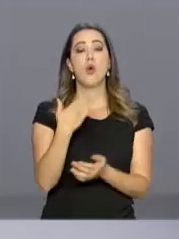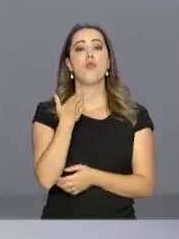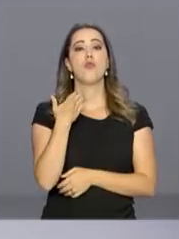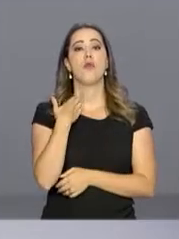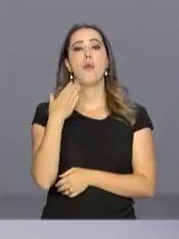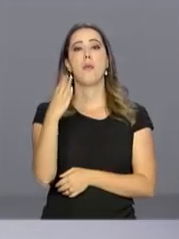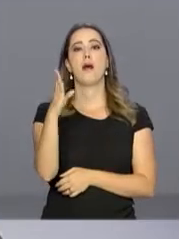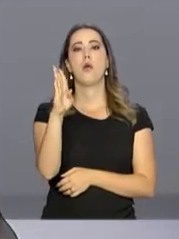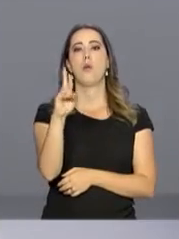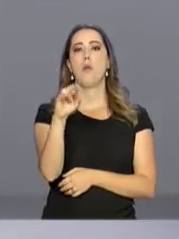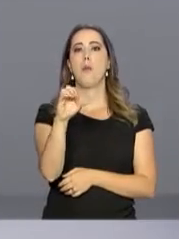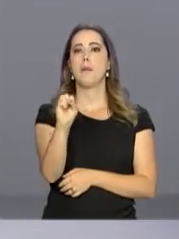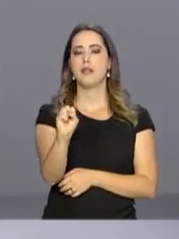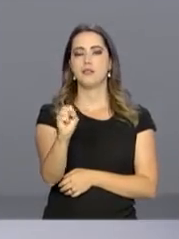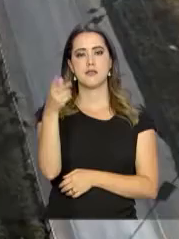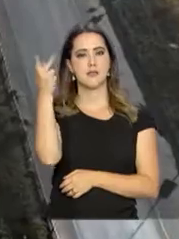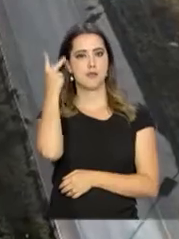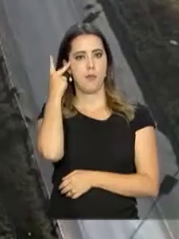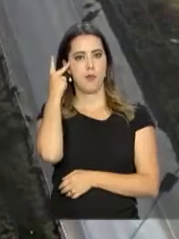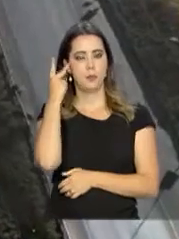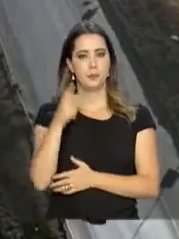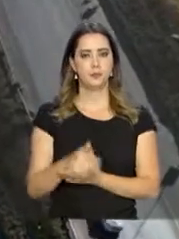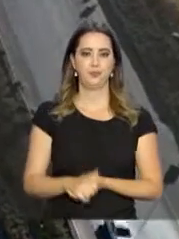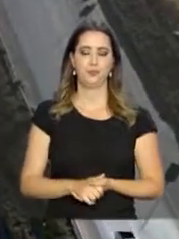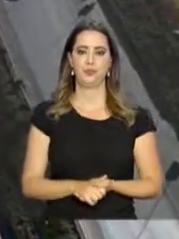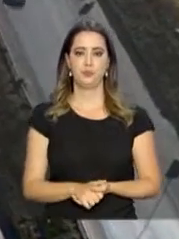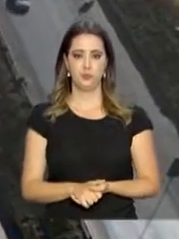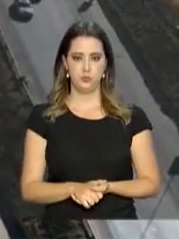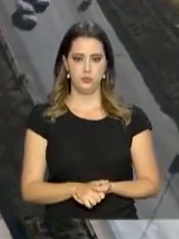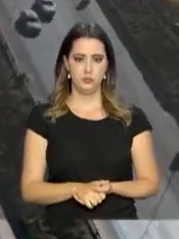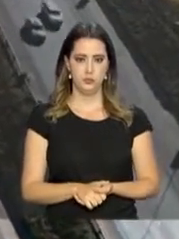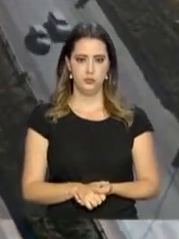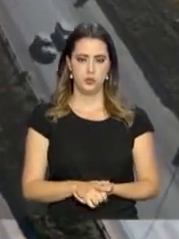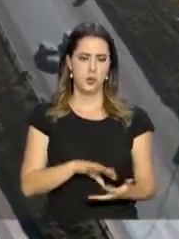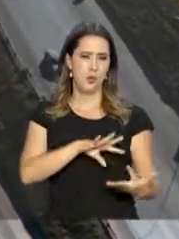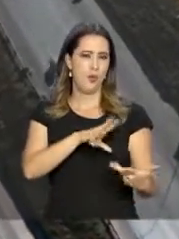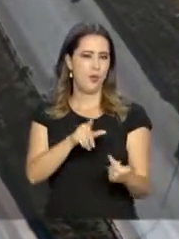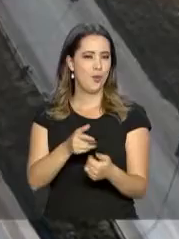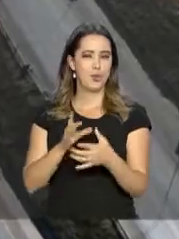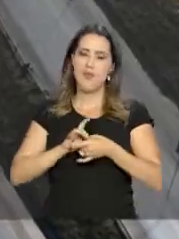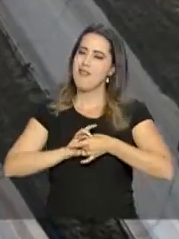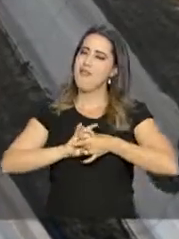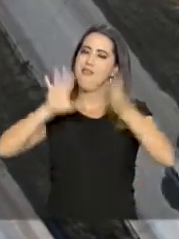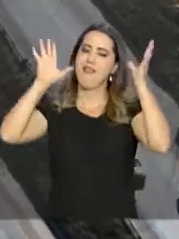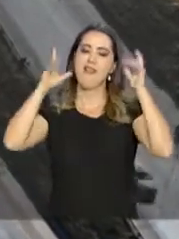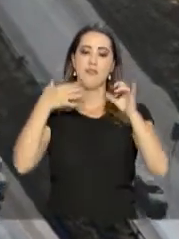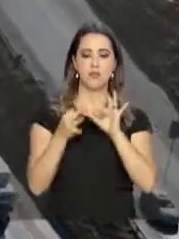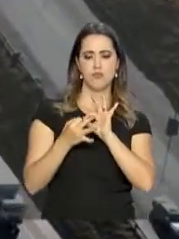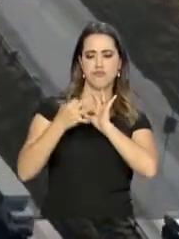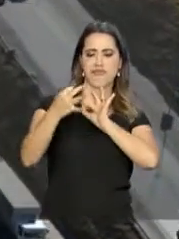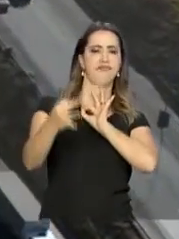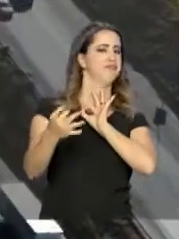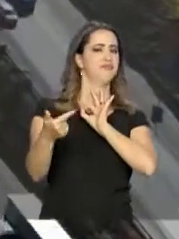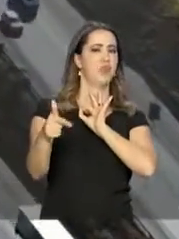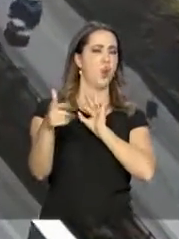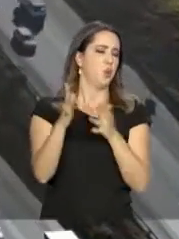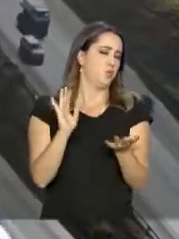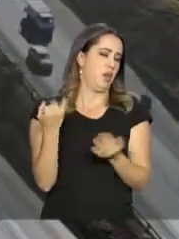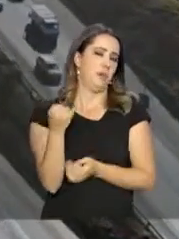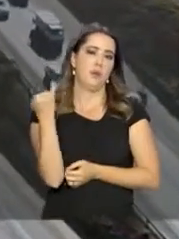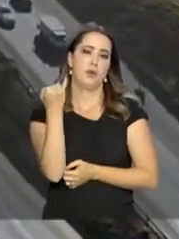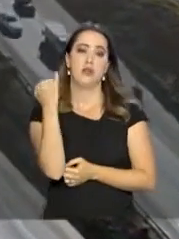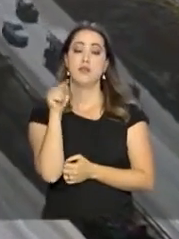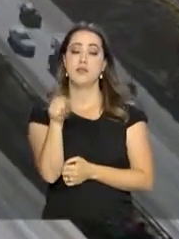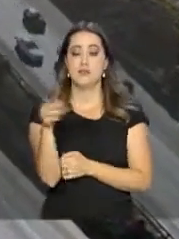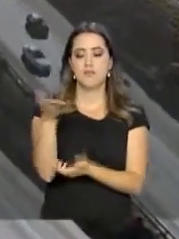Banco do BRICS, em São Paulo. Um mundo sem barreiras, em que as distâncias geográficas já não são mais relevantes